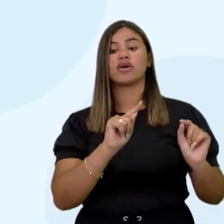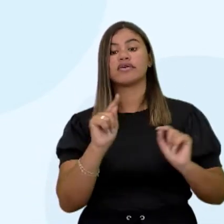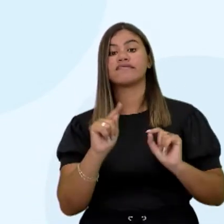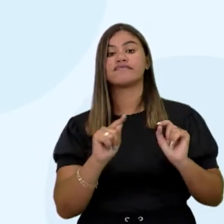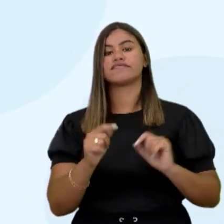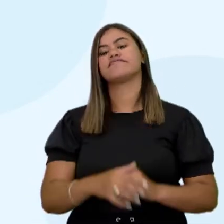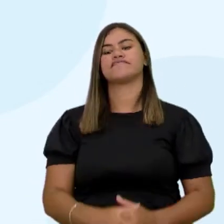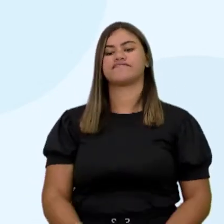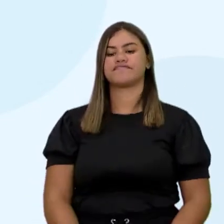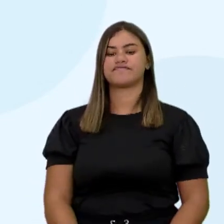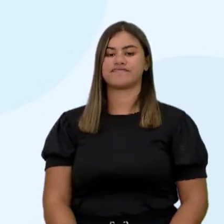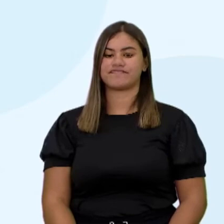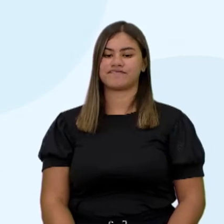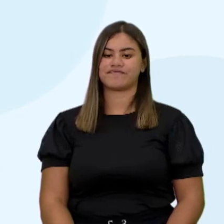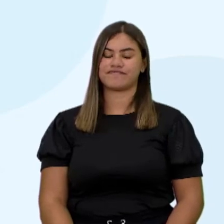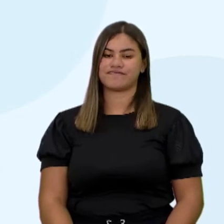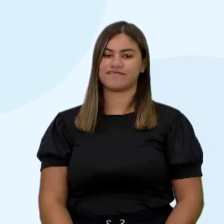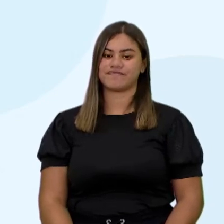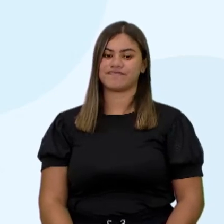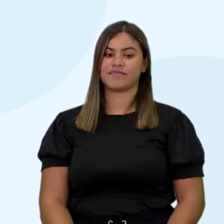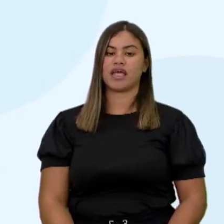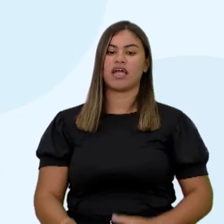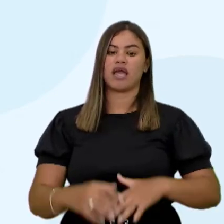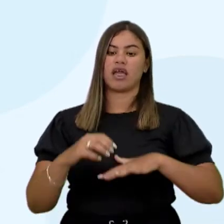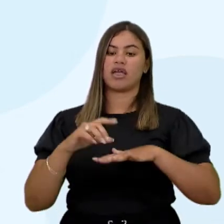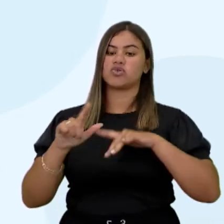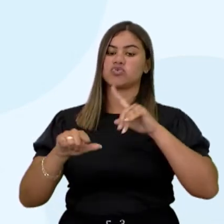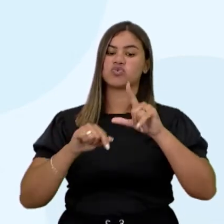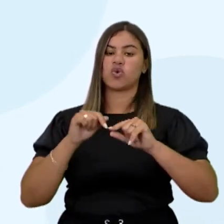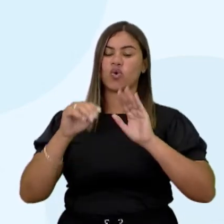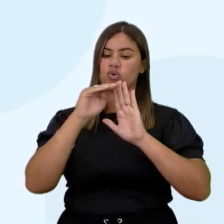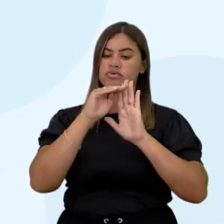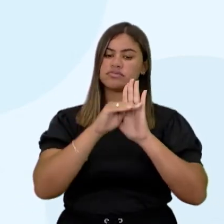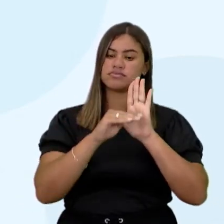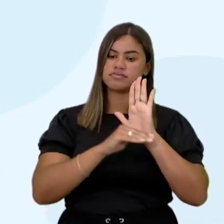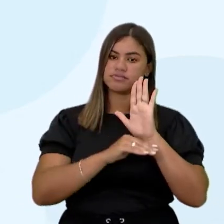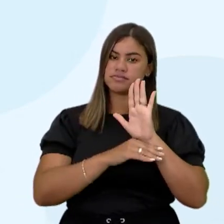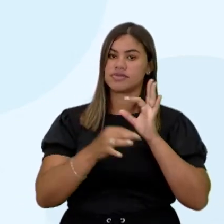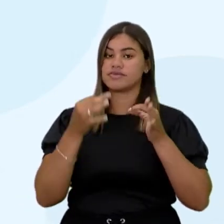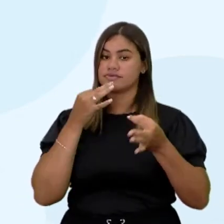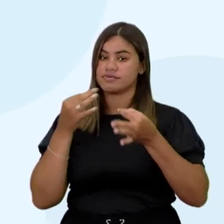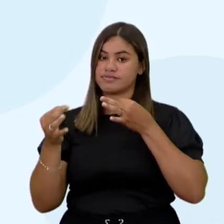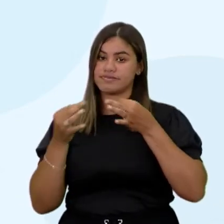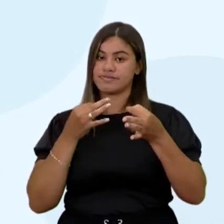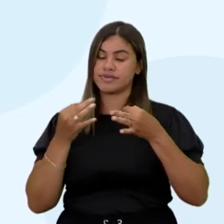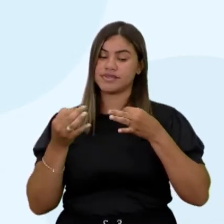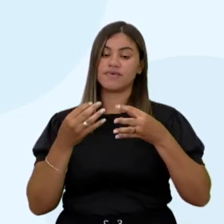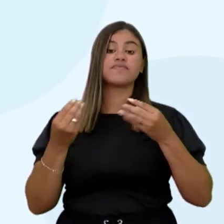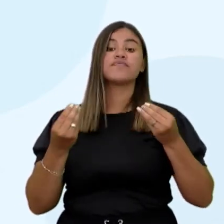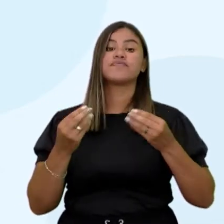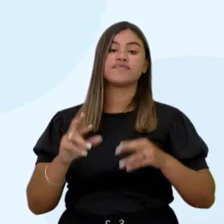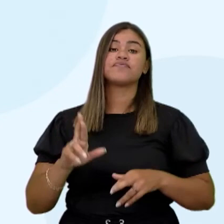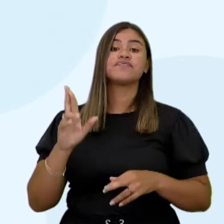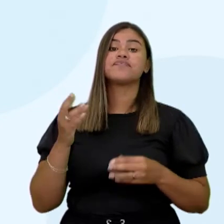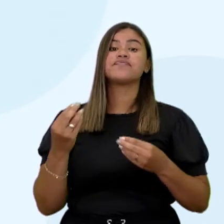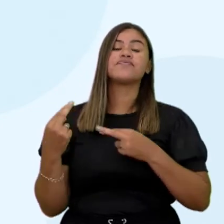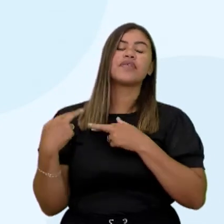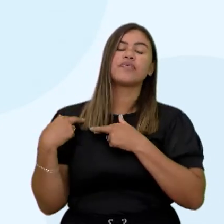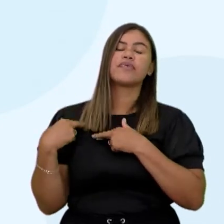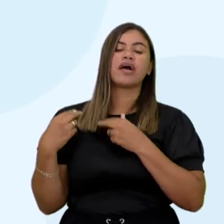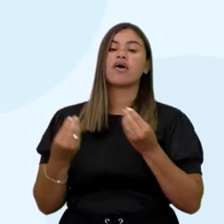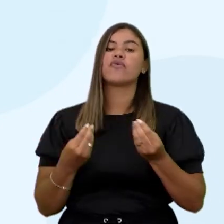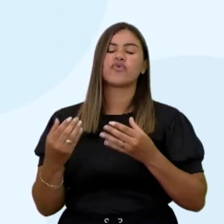de venda de um veículo de comunicação na escolha de suas pautas e pontos de vista? Eu penso assim, você tem